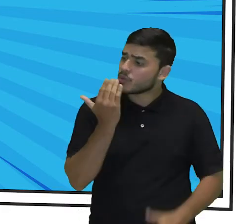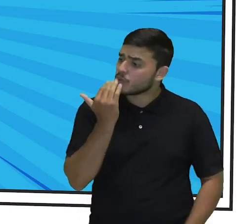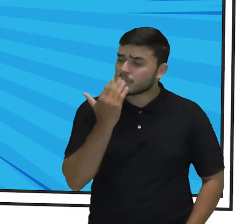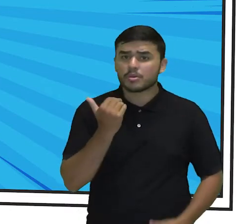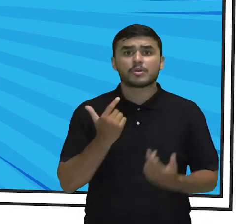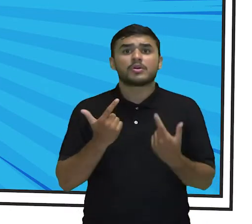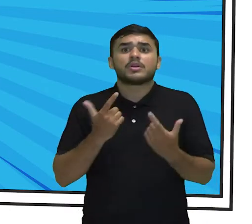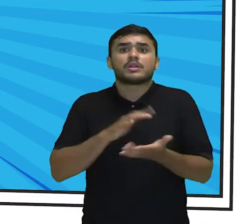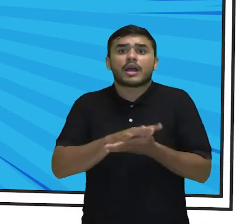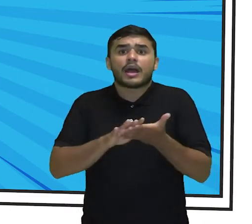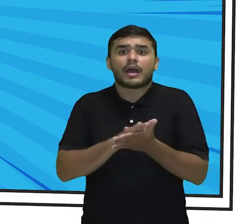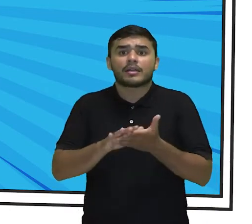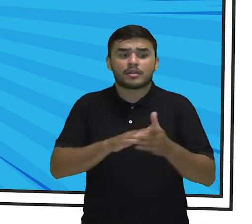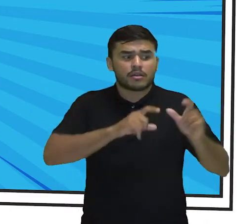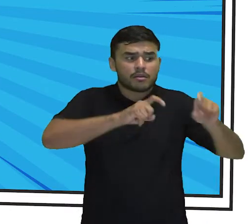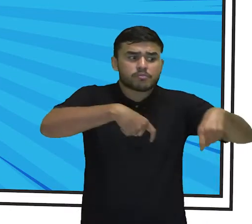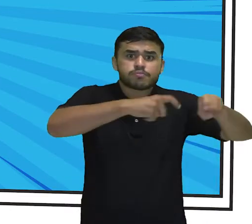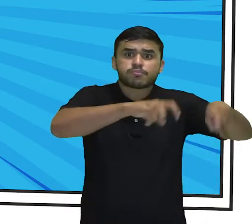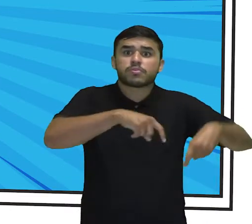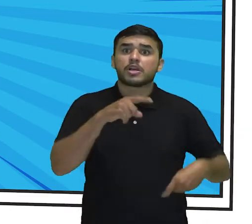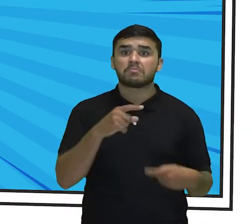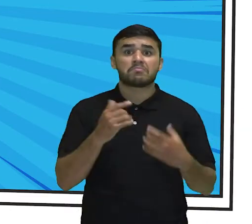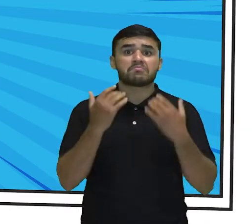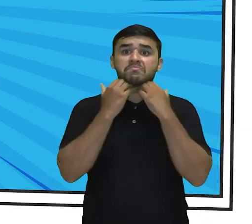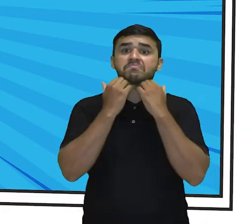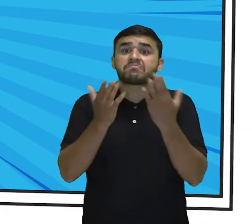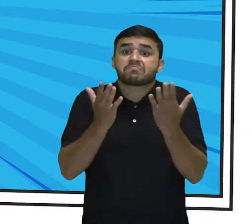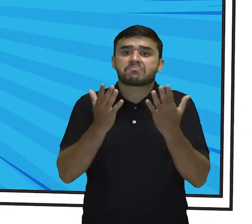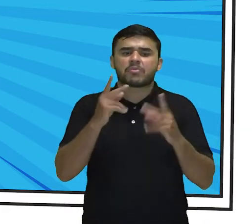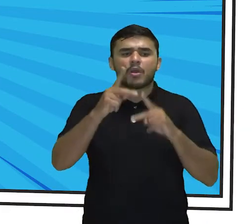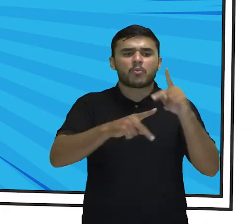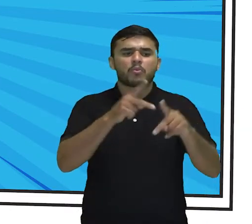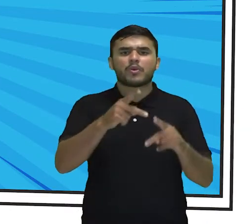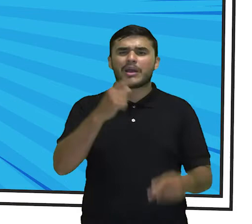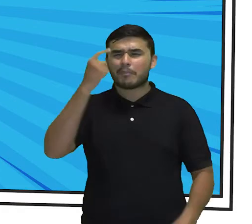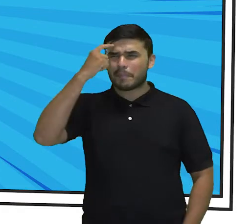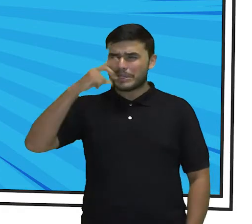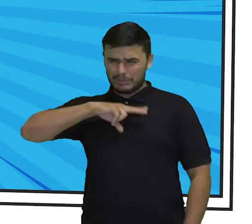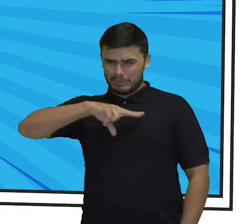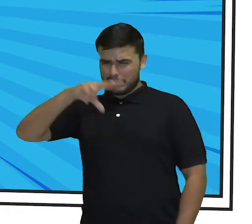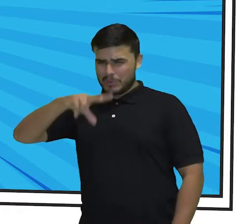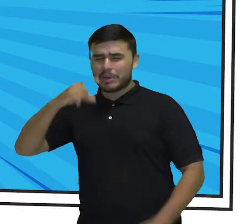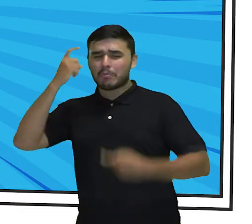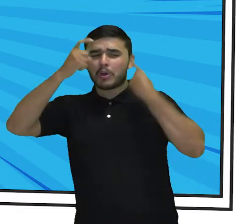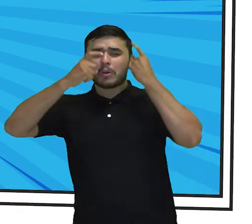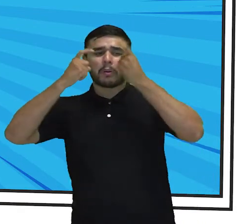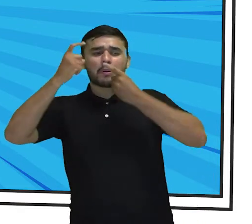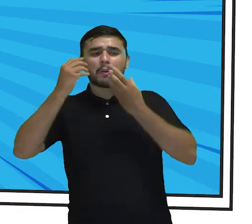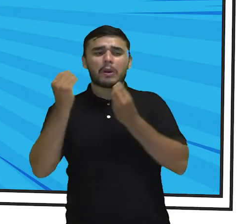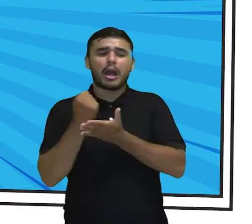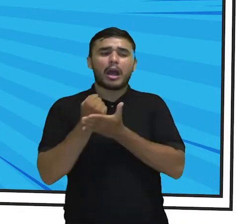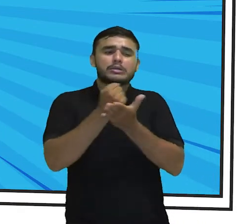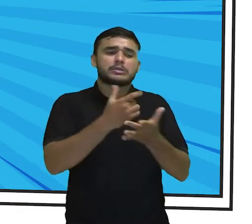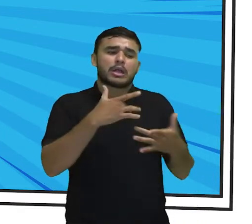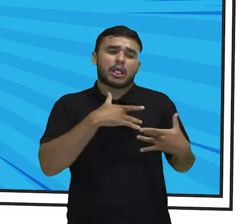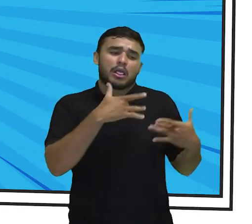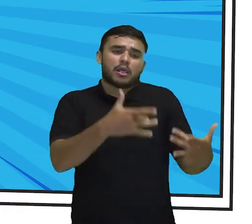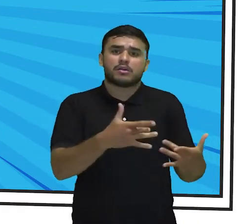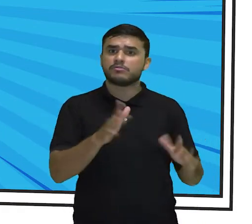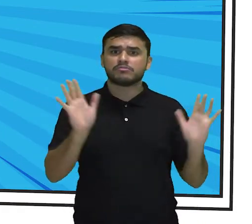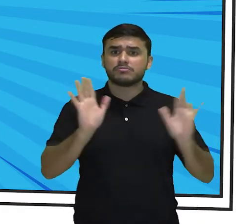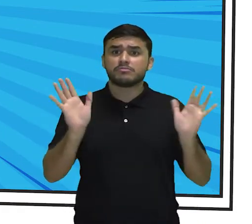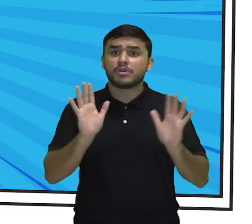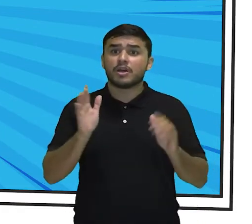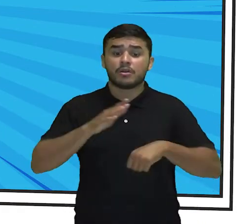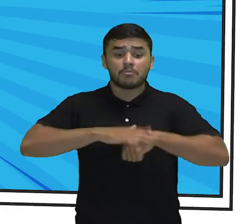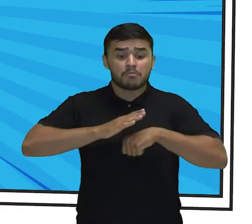teria produção agro? Que se vire! Portugal não vai ligar para que a gente se preocupa. Portugal iria